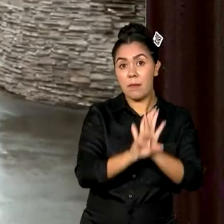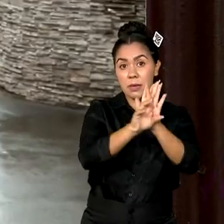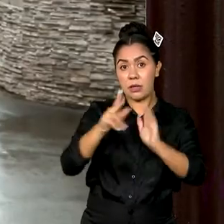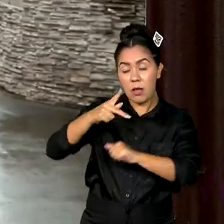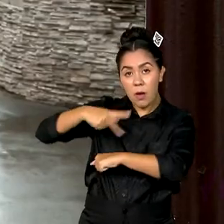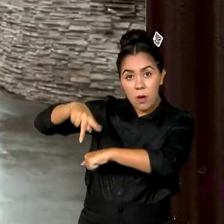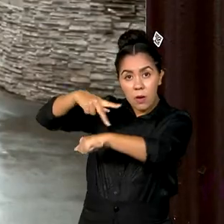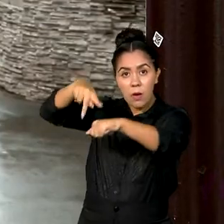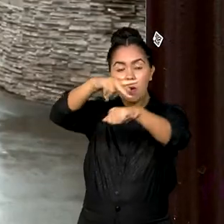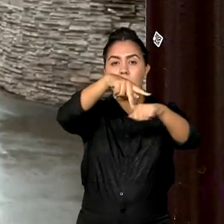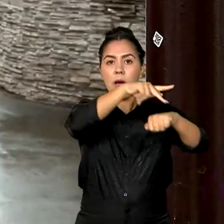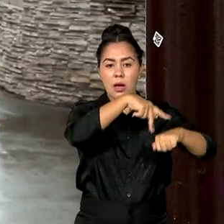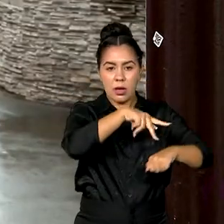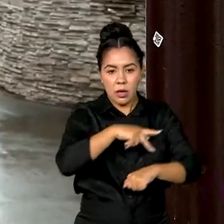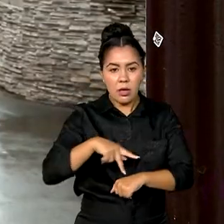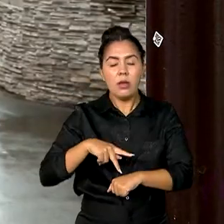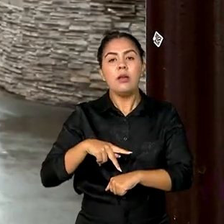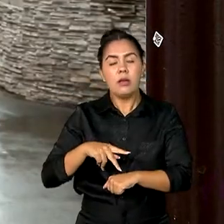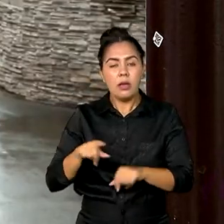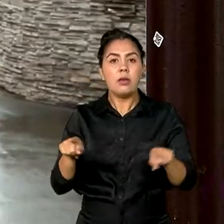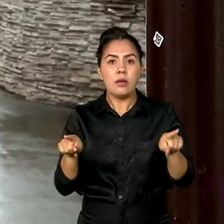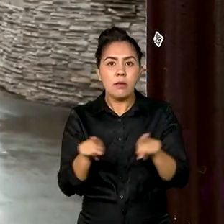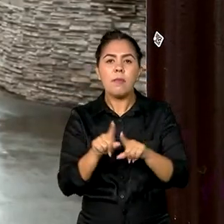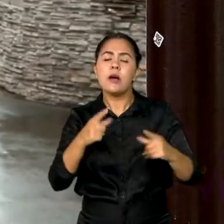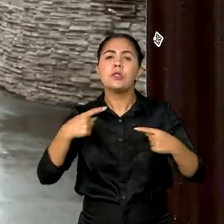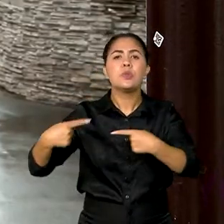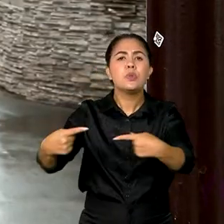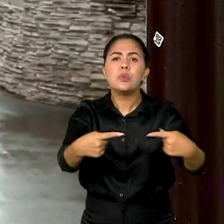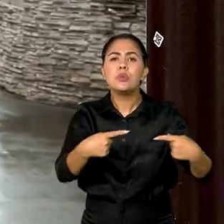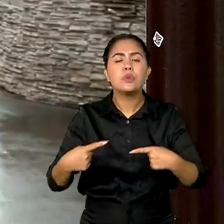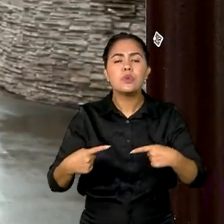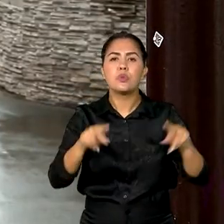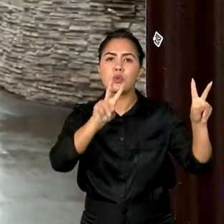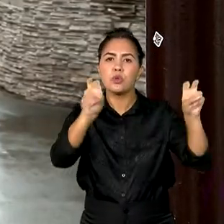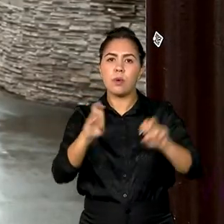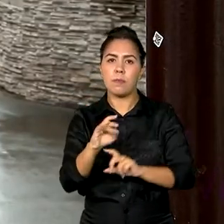e organizações internacionais para discutir o BRICS e o Sul Global.